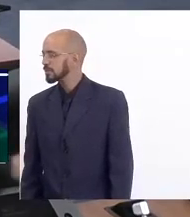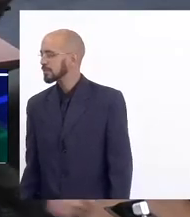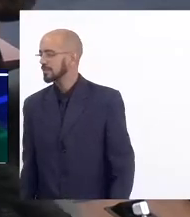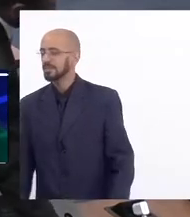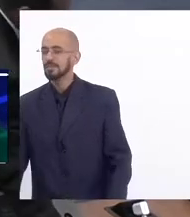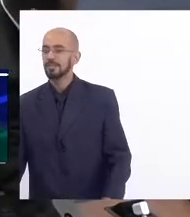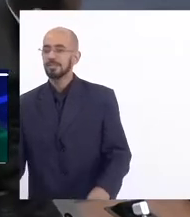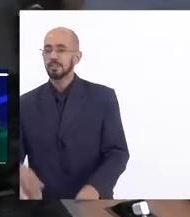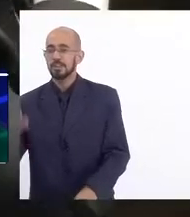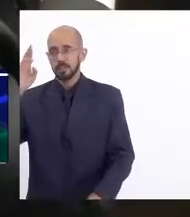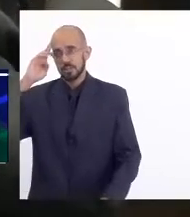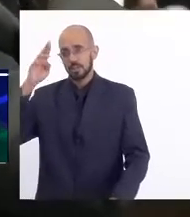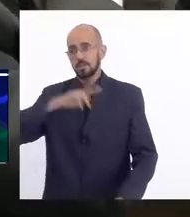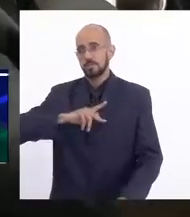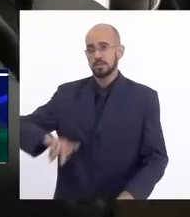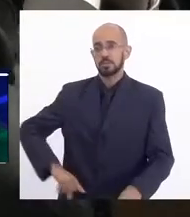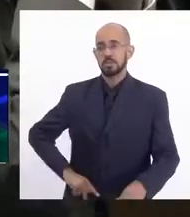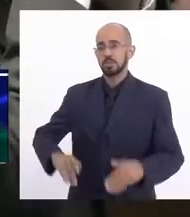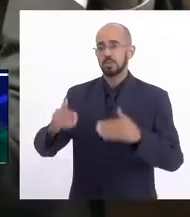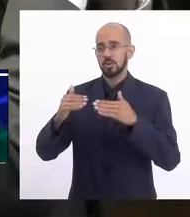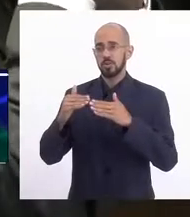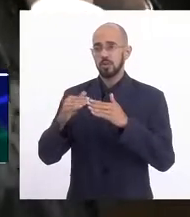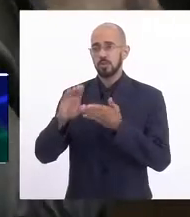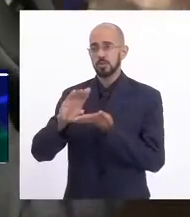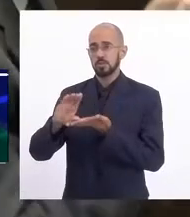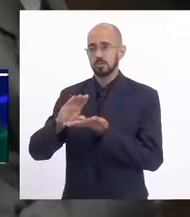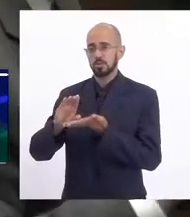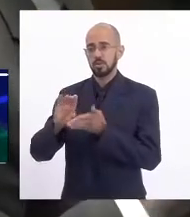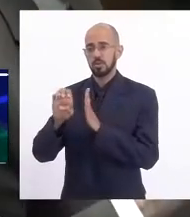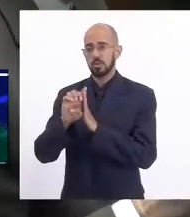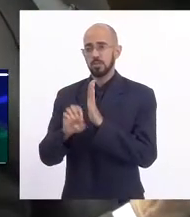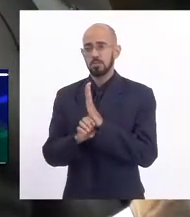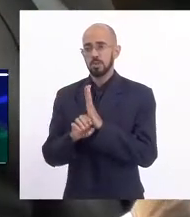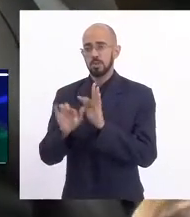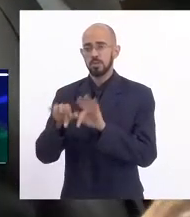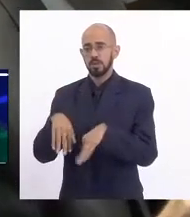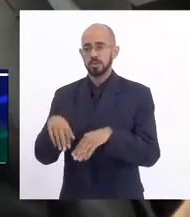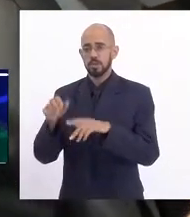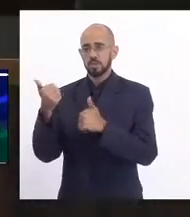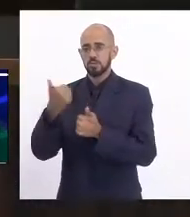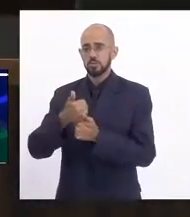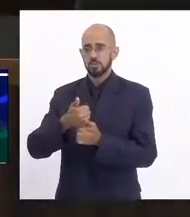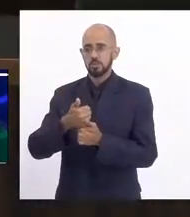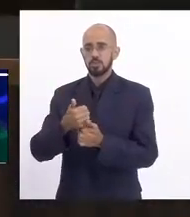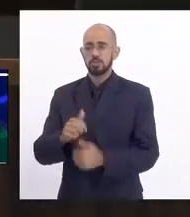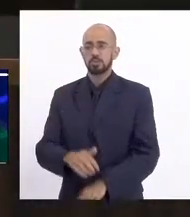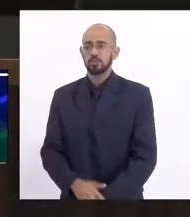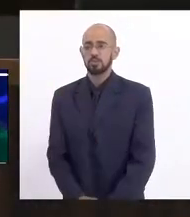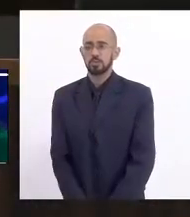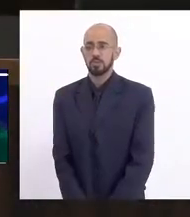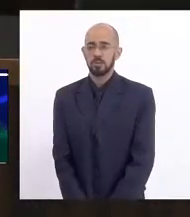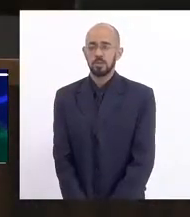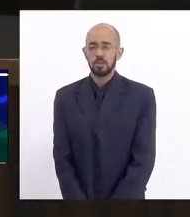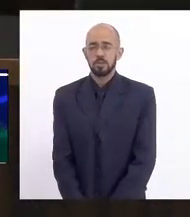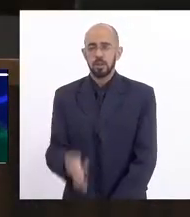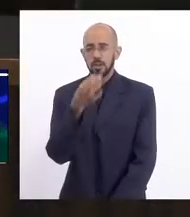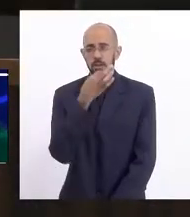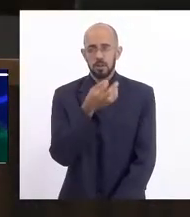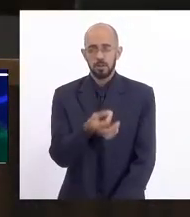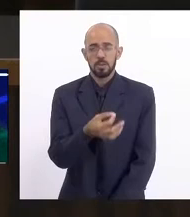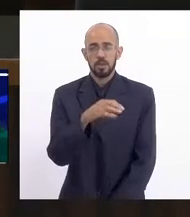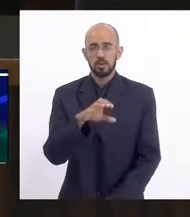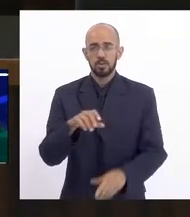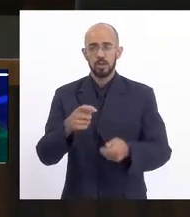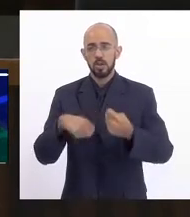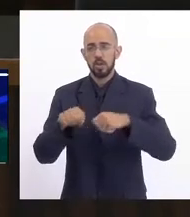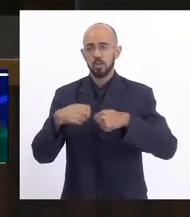Senhora Presidente, parecer pela constitucionalidade com emendas, concluindo por substitutivo. Para emitir parecer pela Comissão de Economia, Indústria